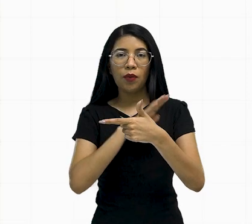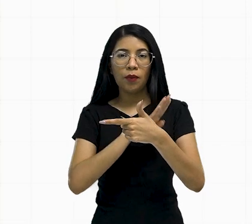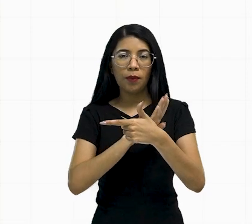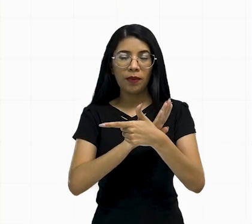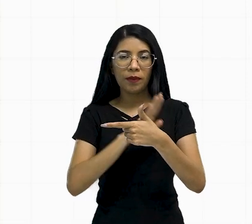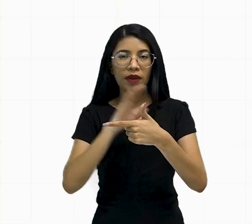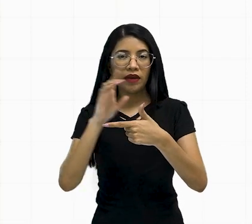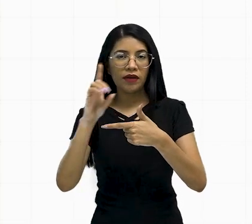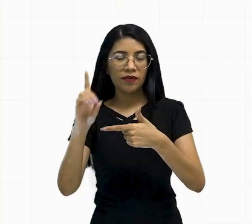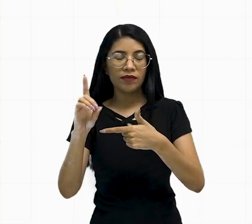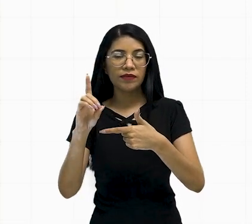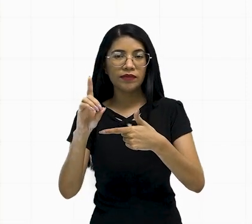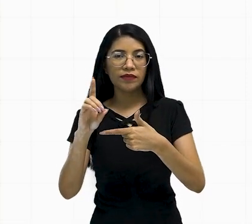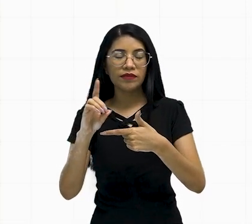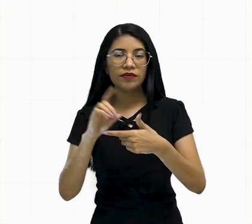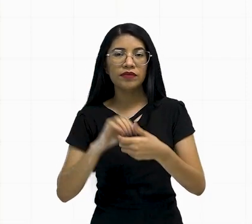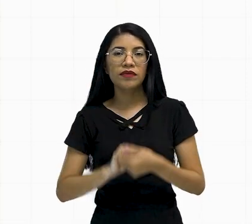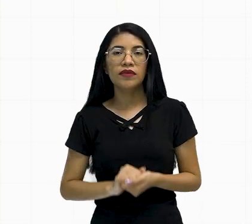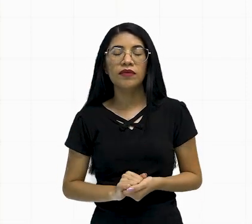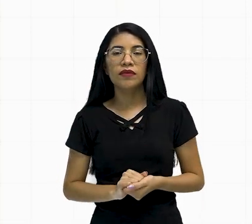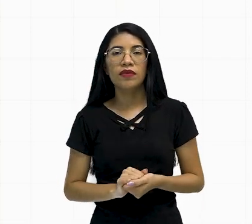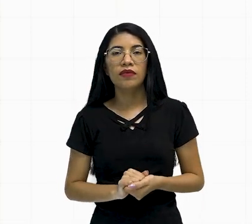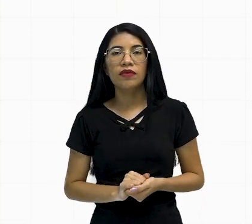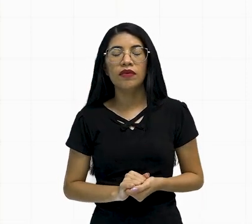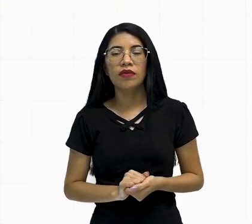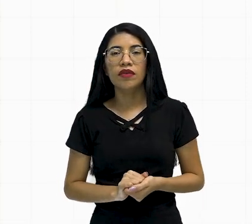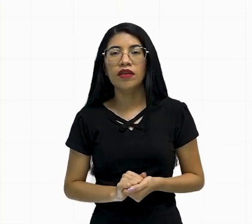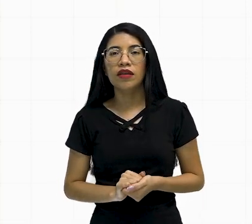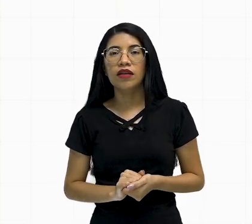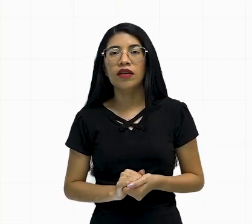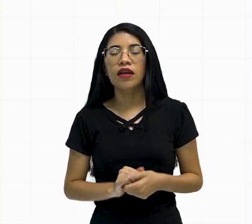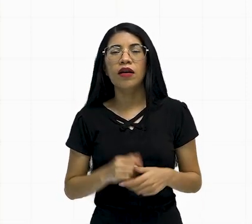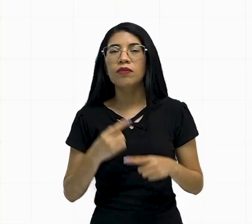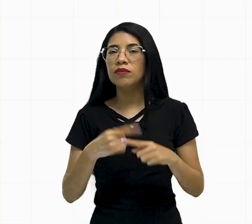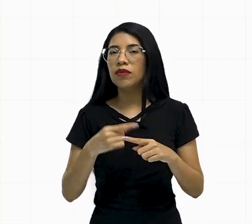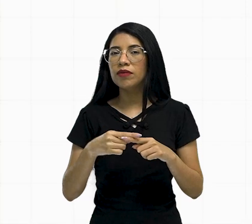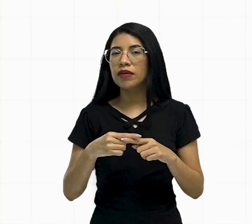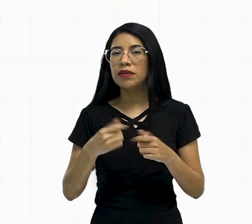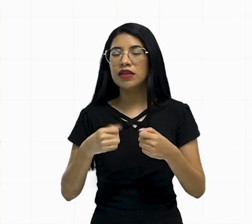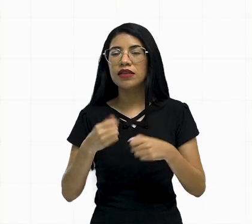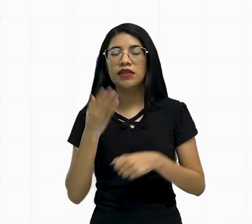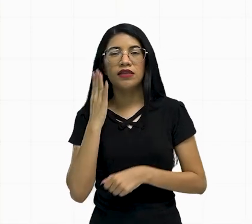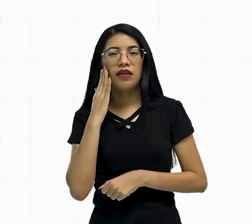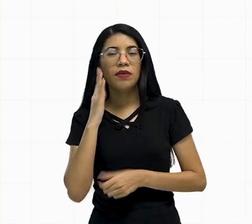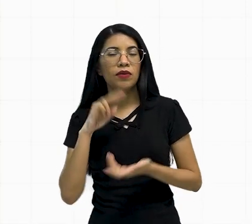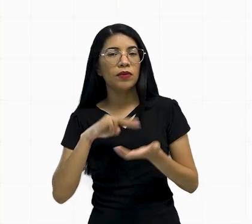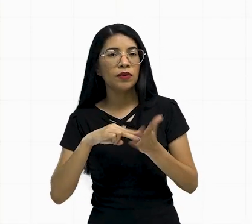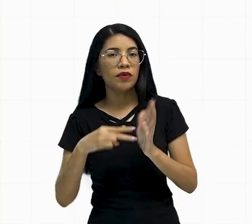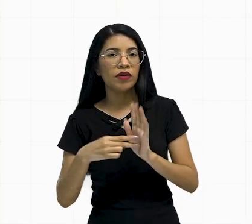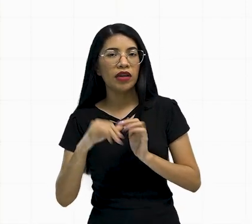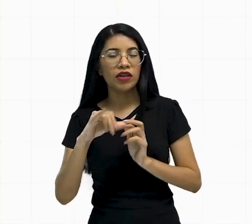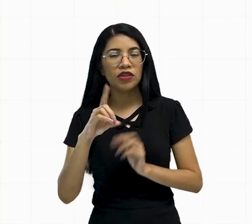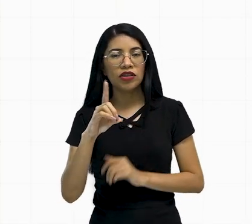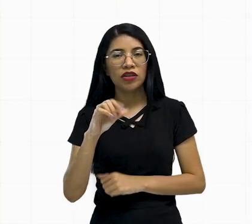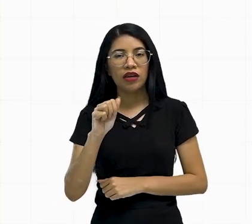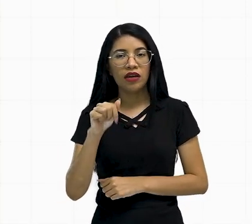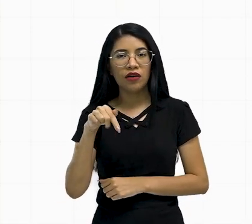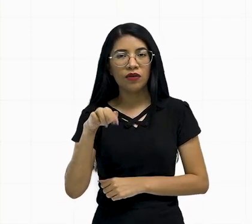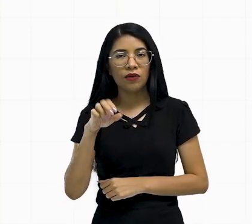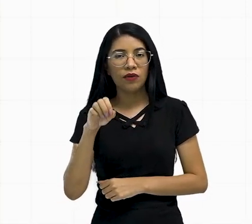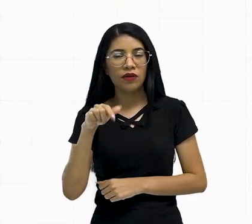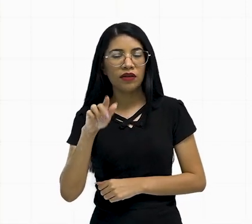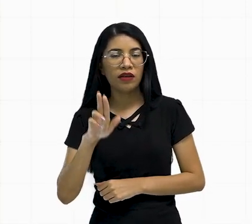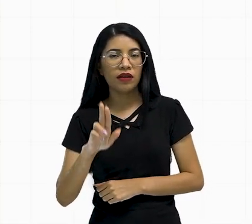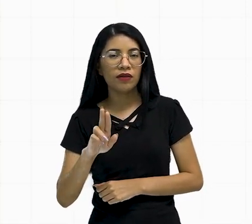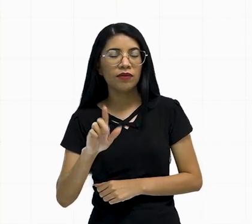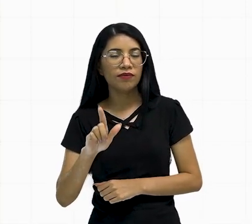duas diagonais. Por que é importante você saber o que é uma diagonal? Justamente porque o triângulo é